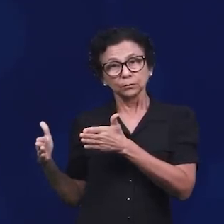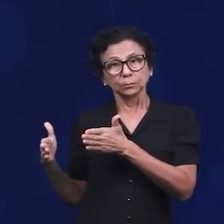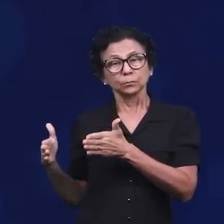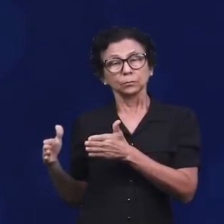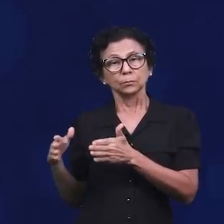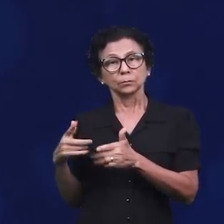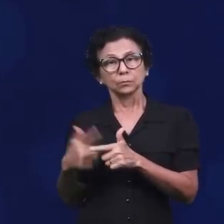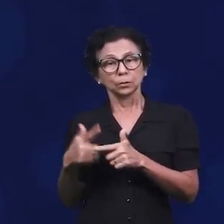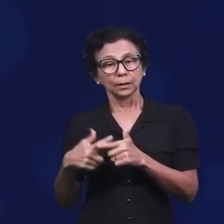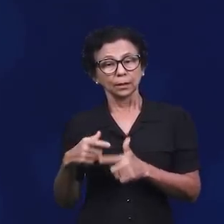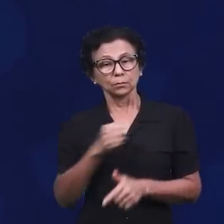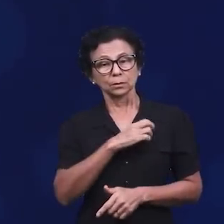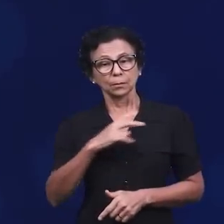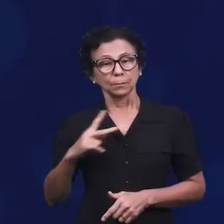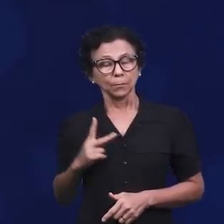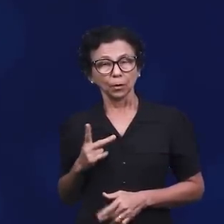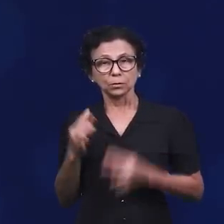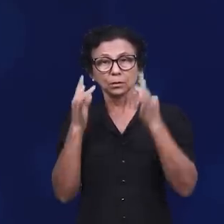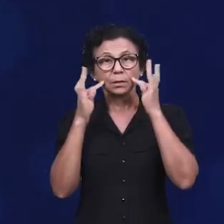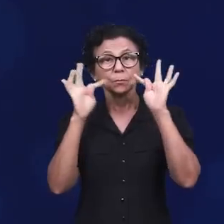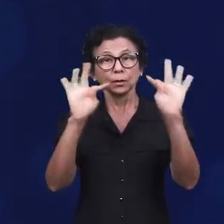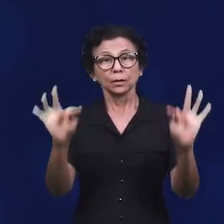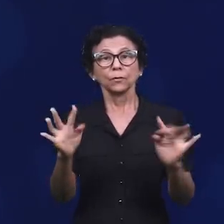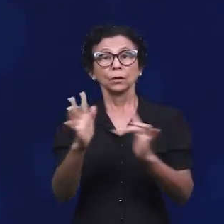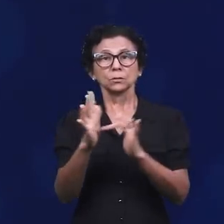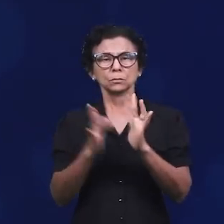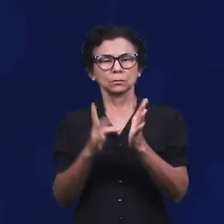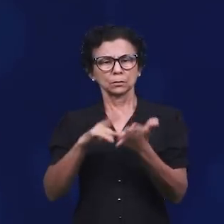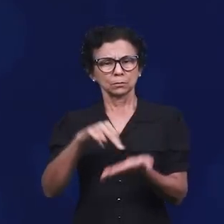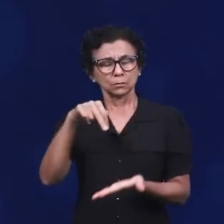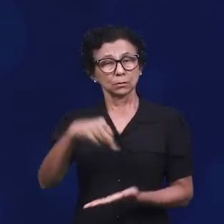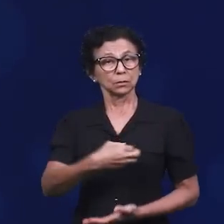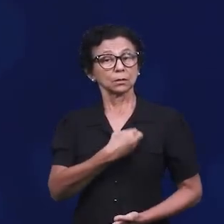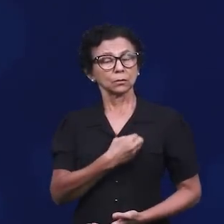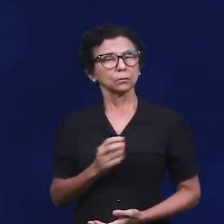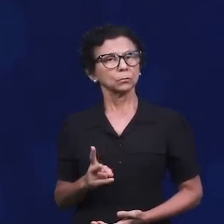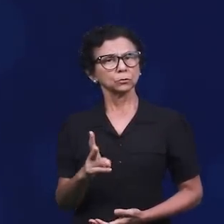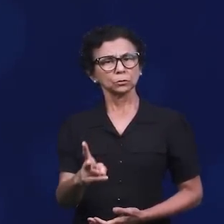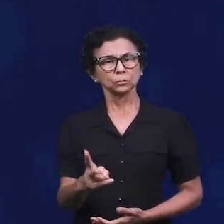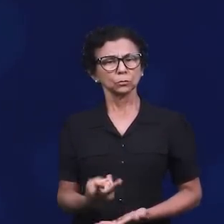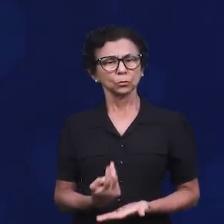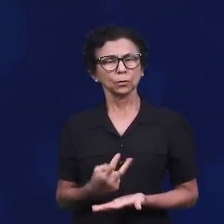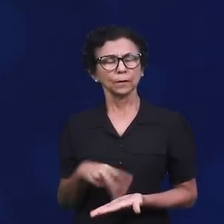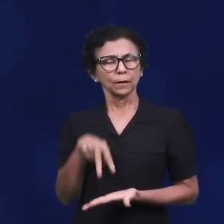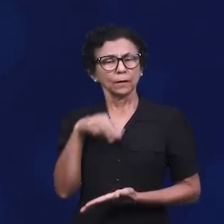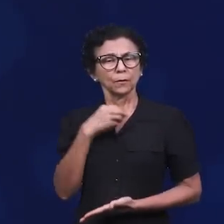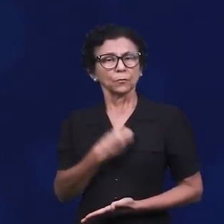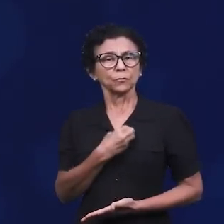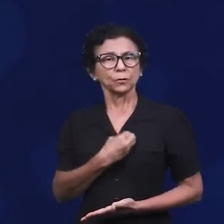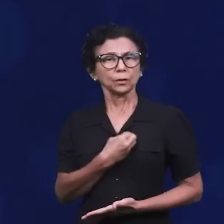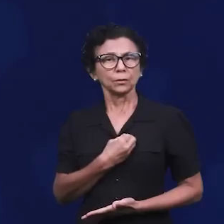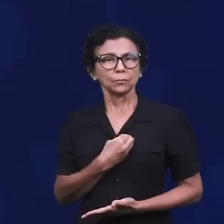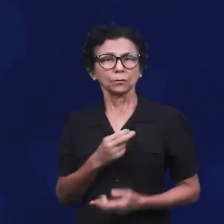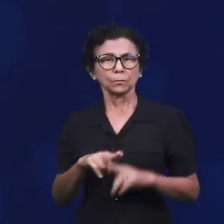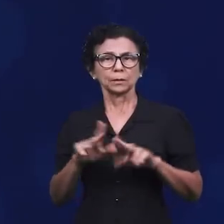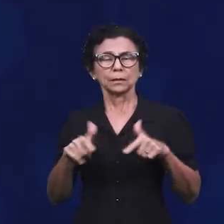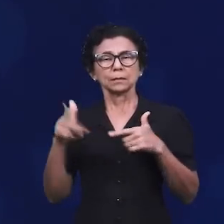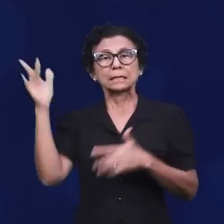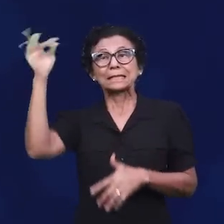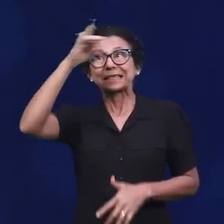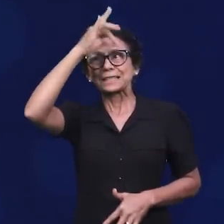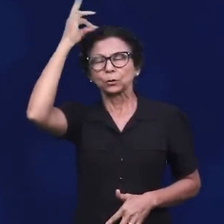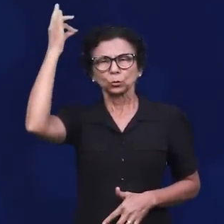vivo, Jesus estava presente, que ele havia ressuscitado através da grande operação do Espírito Santo,